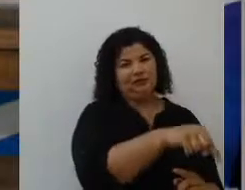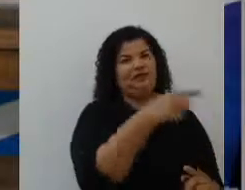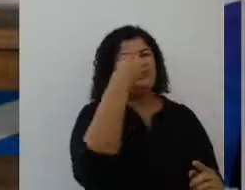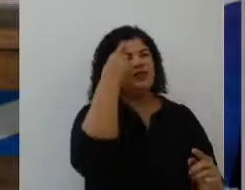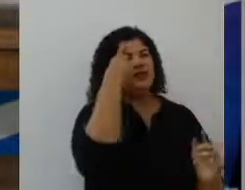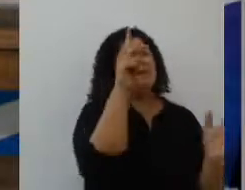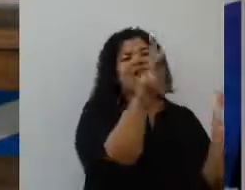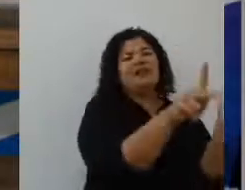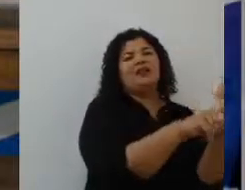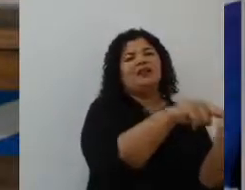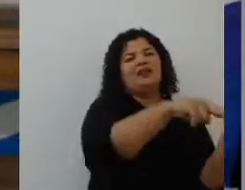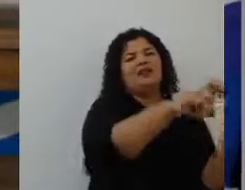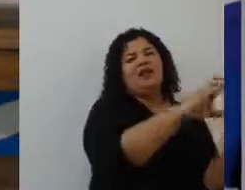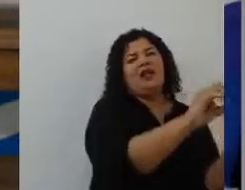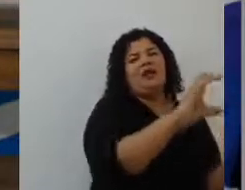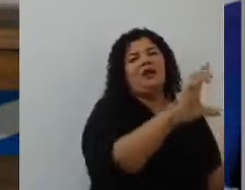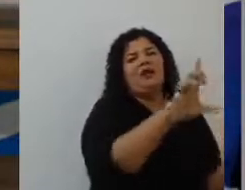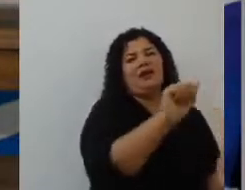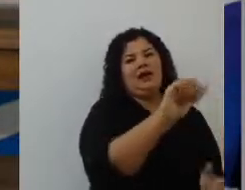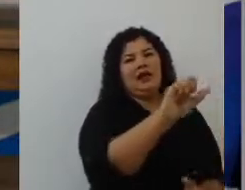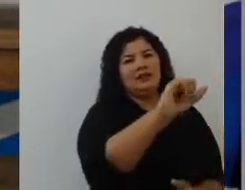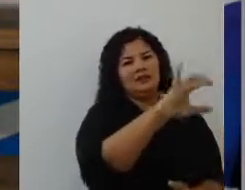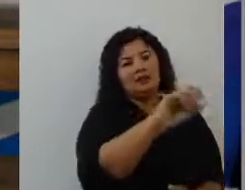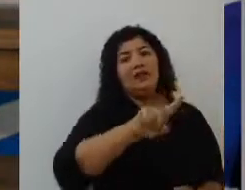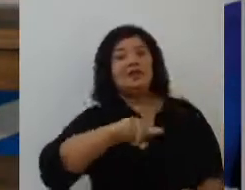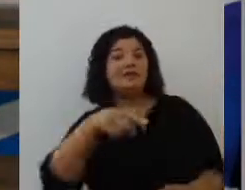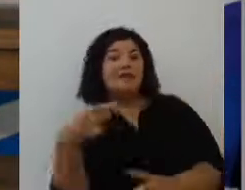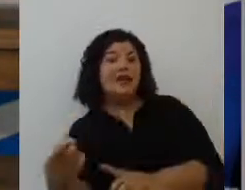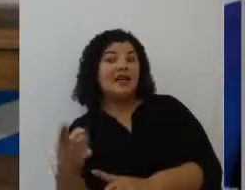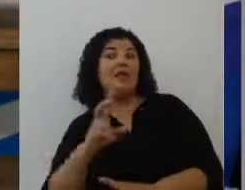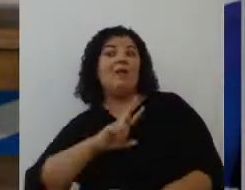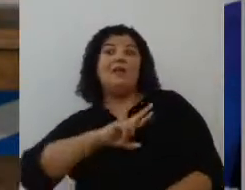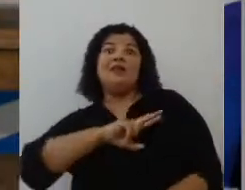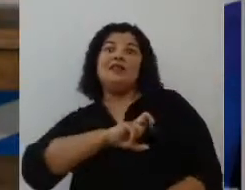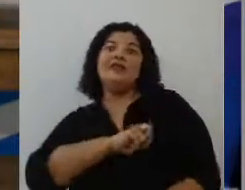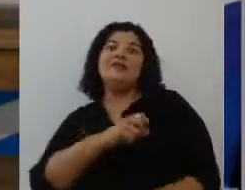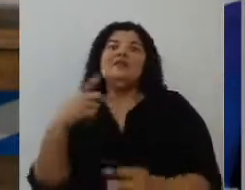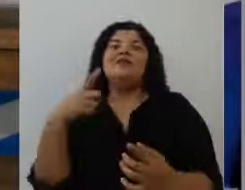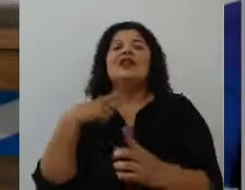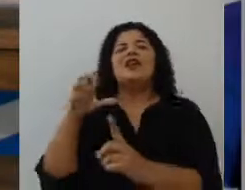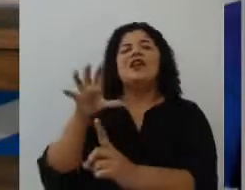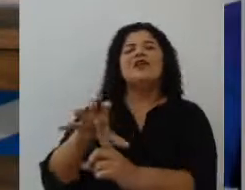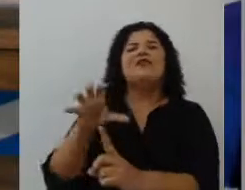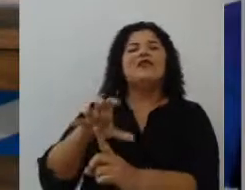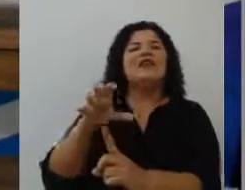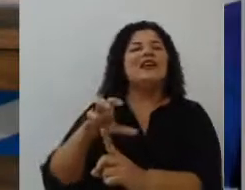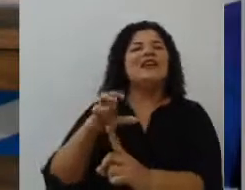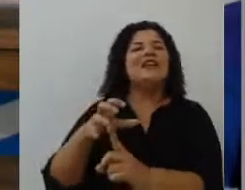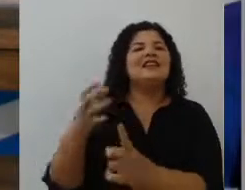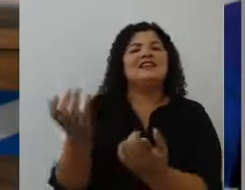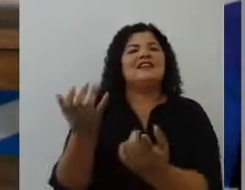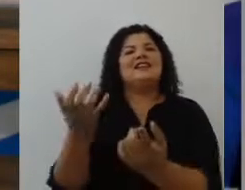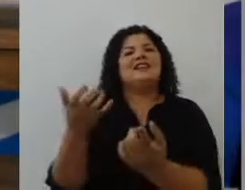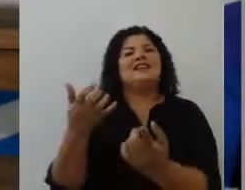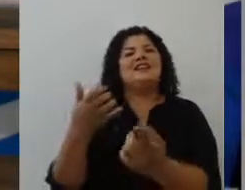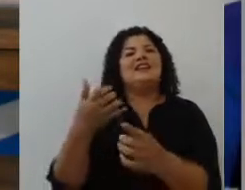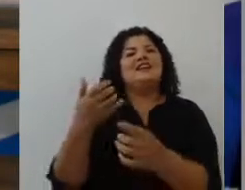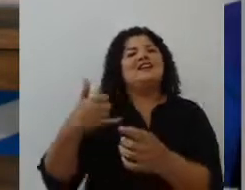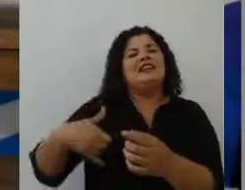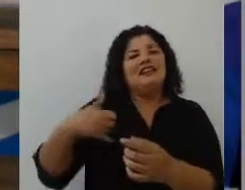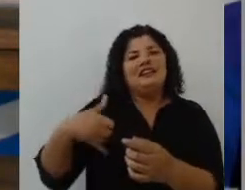do neoclassicismo. No romantismo, não. No romantismo, a gente tem uma influência direta da Idade Média, tá? Então, os